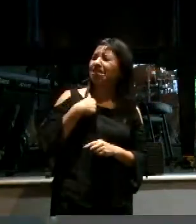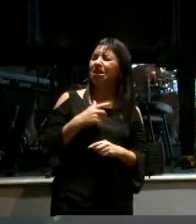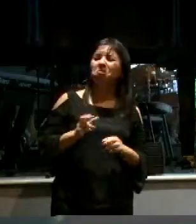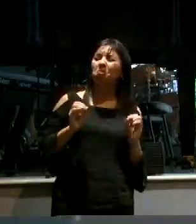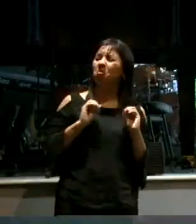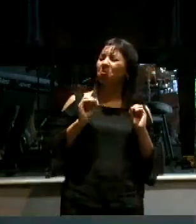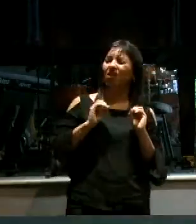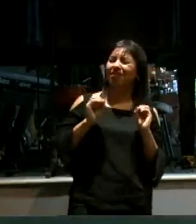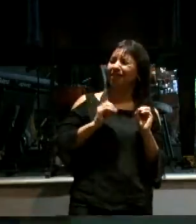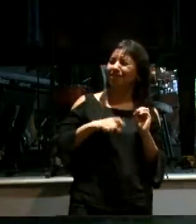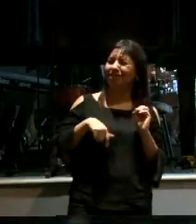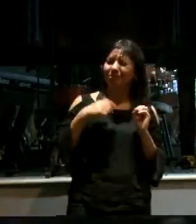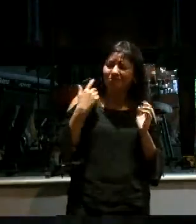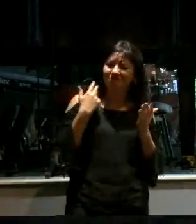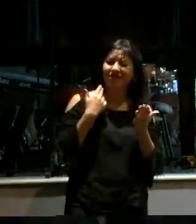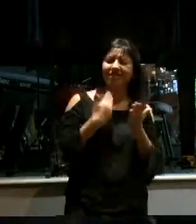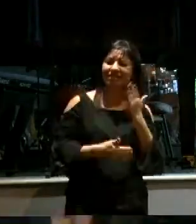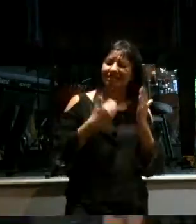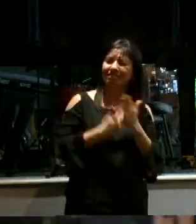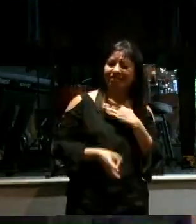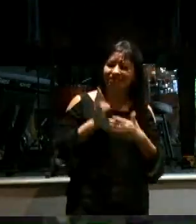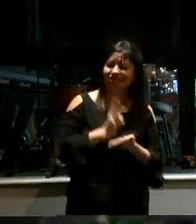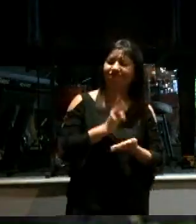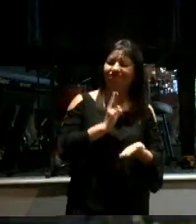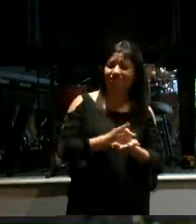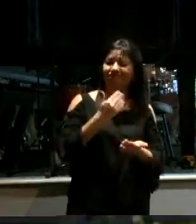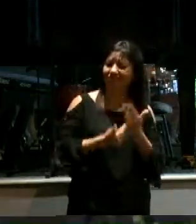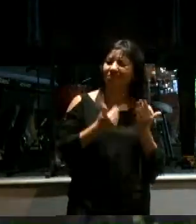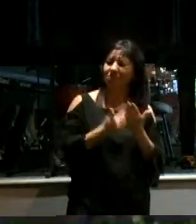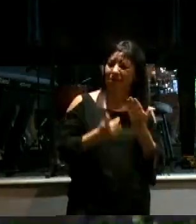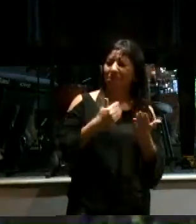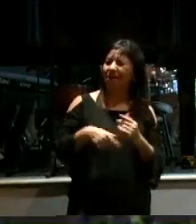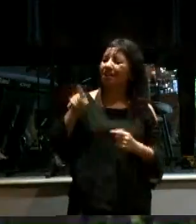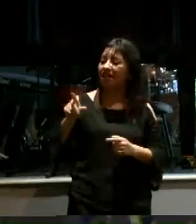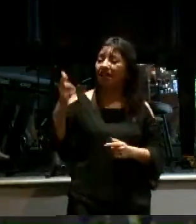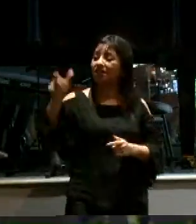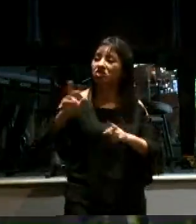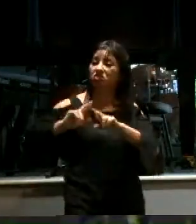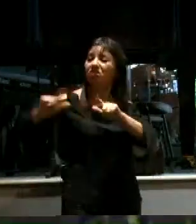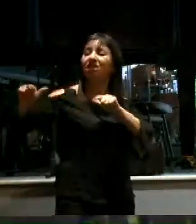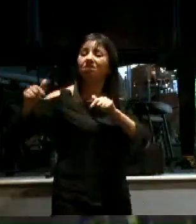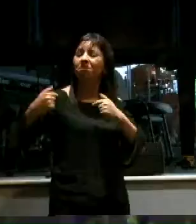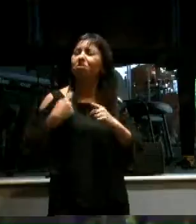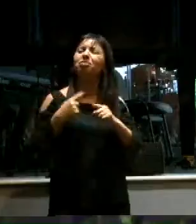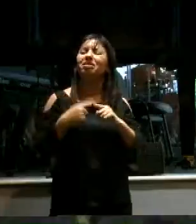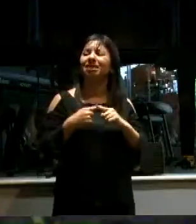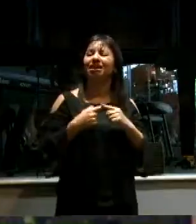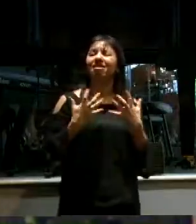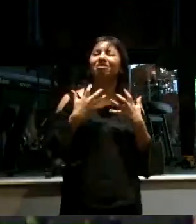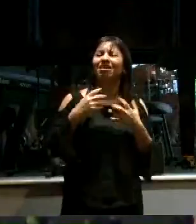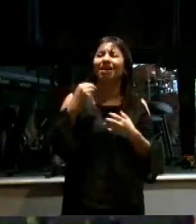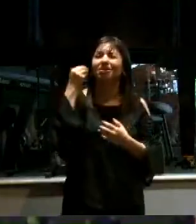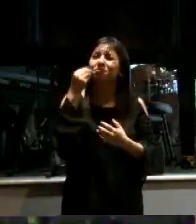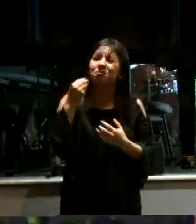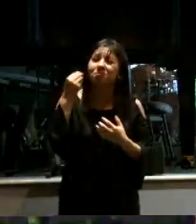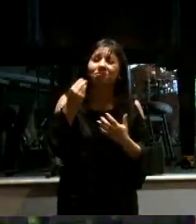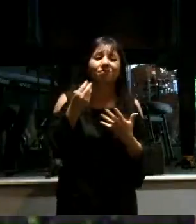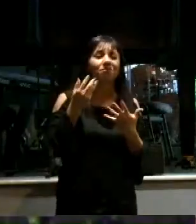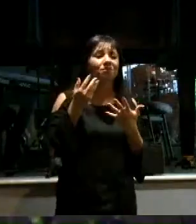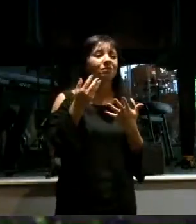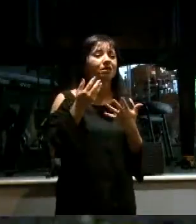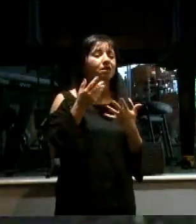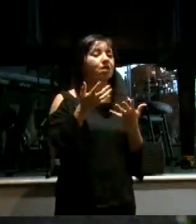está dizendo para você: porque eu quero me revelar a você, e eu quero que você tenha uma experiência comigo,